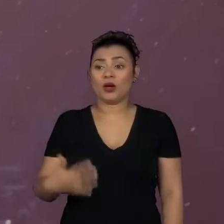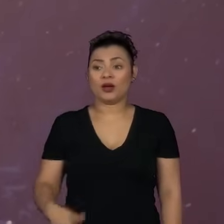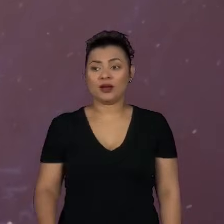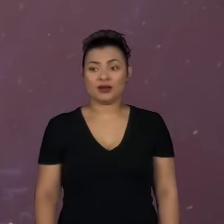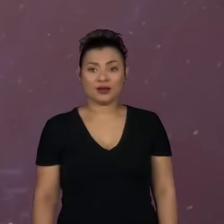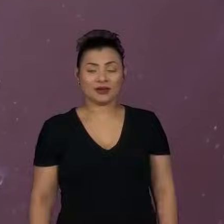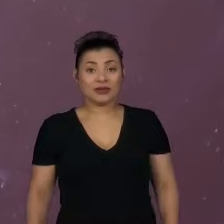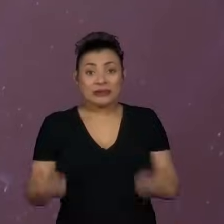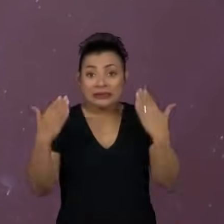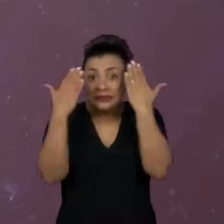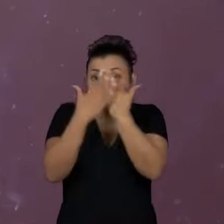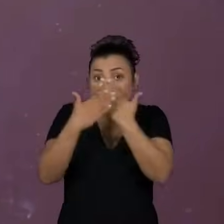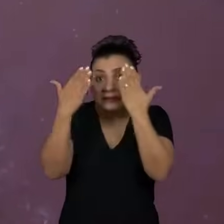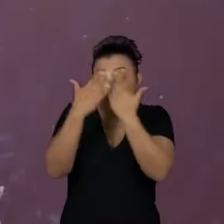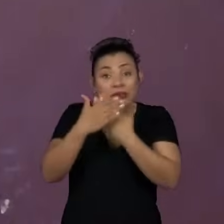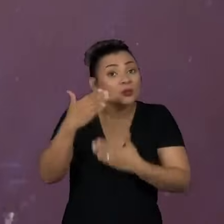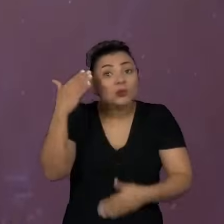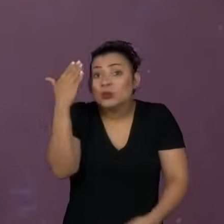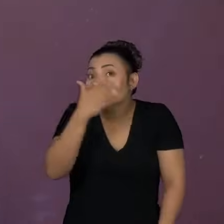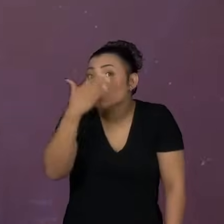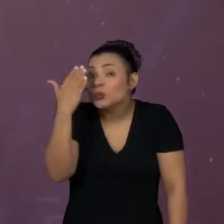que era zoeira.